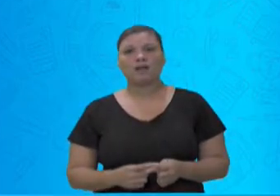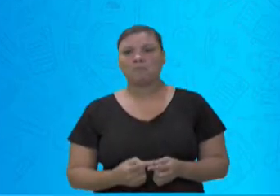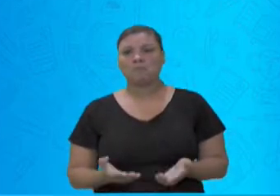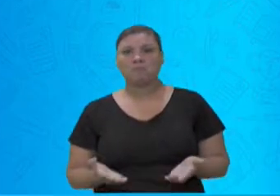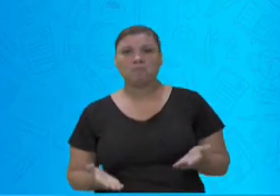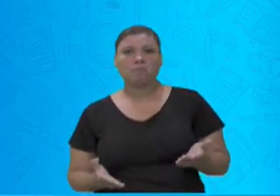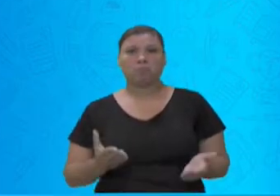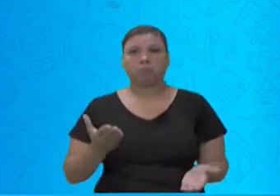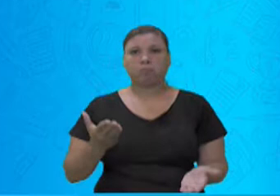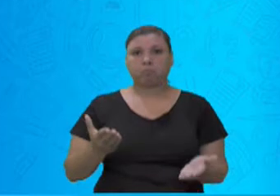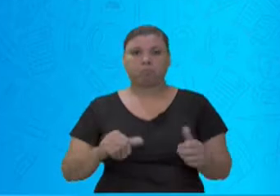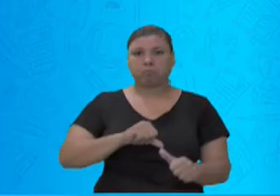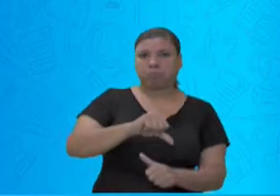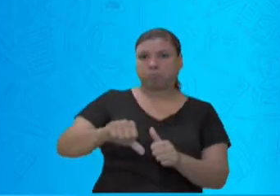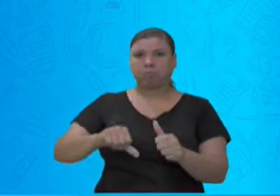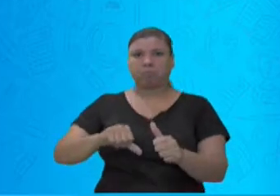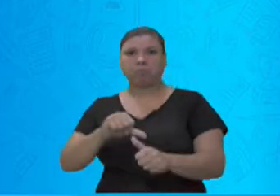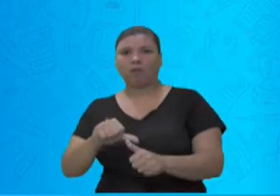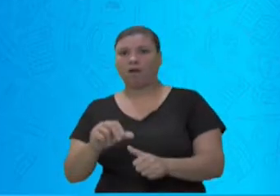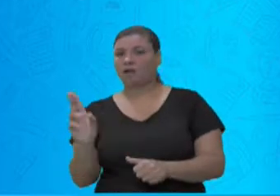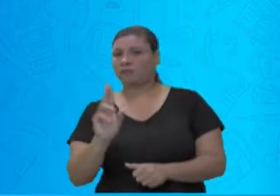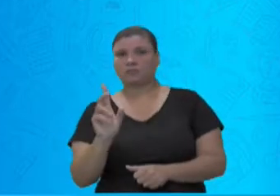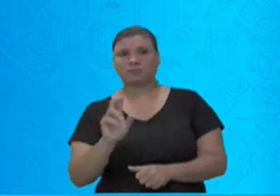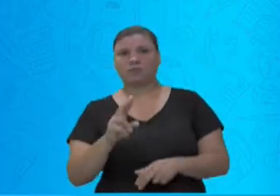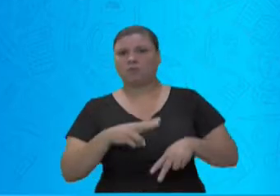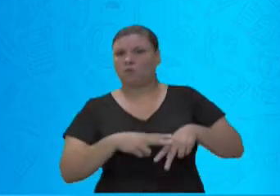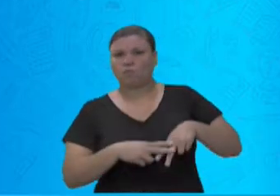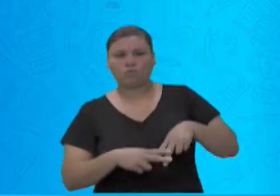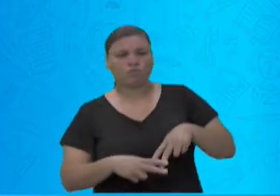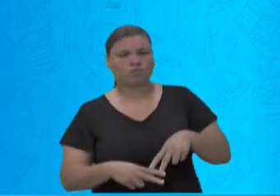nem em gênero. Vamos entender o que seria isso.